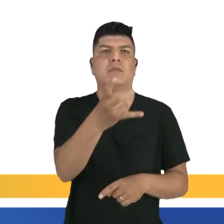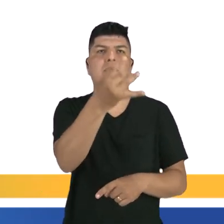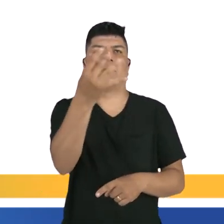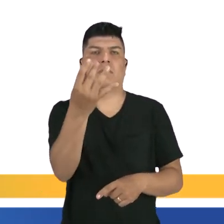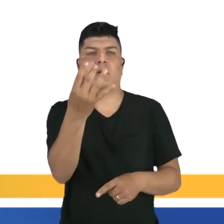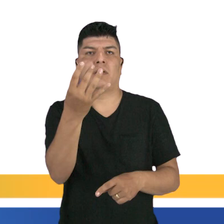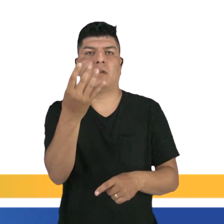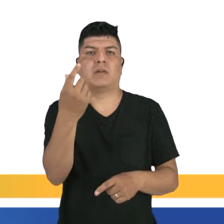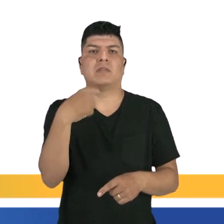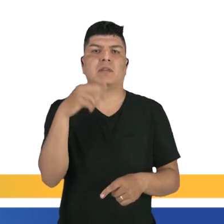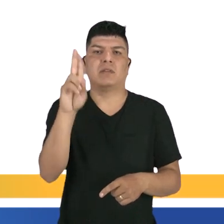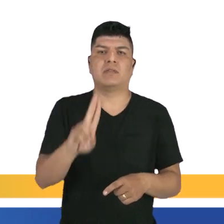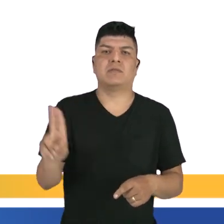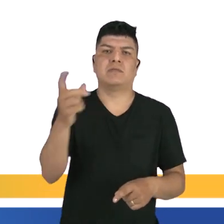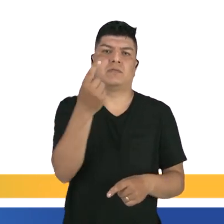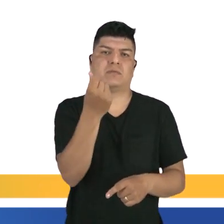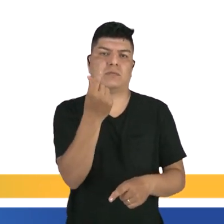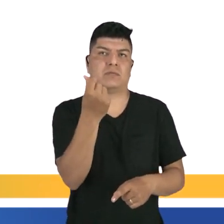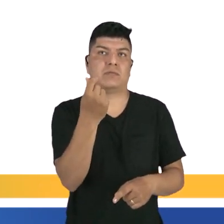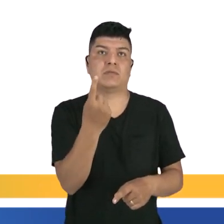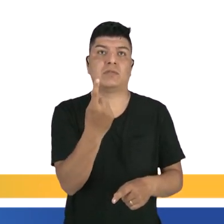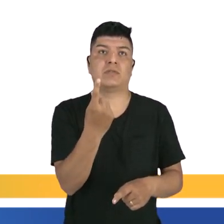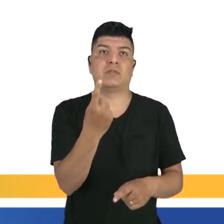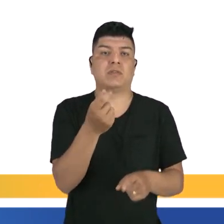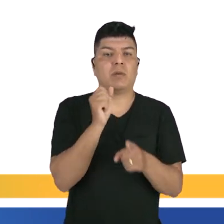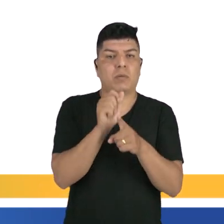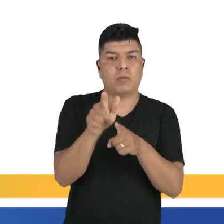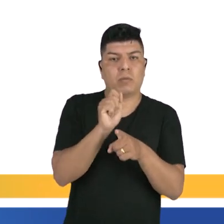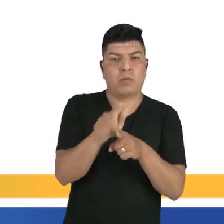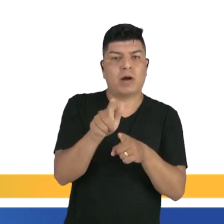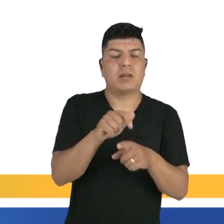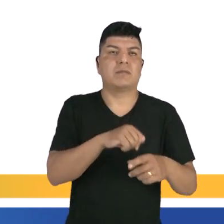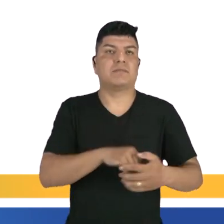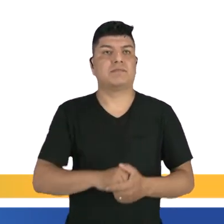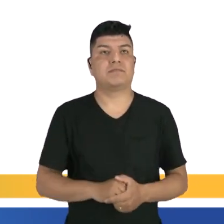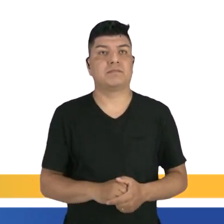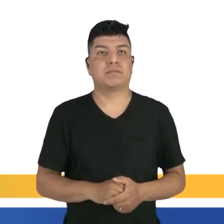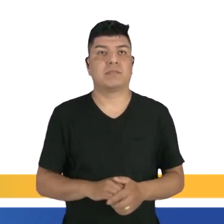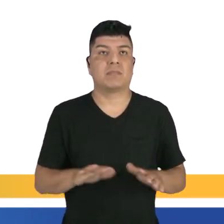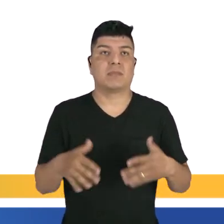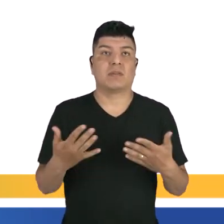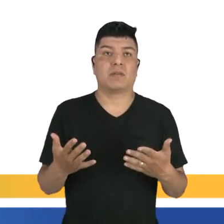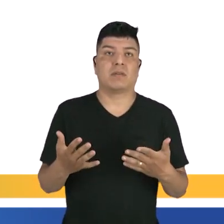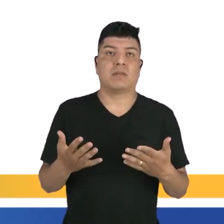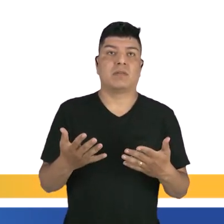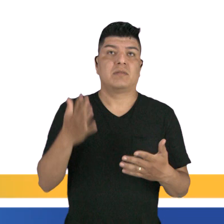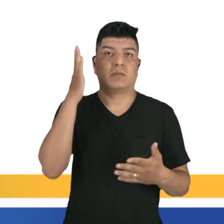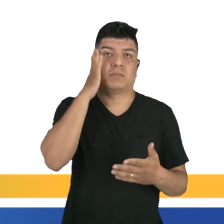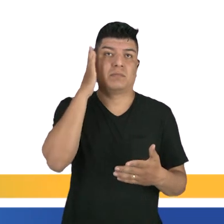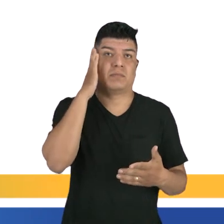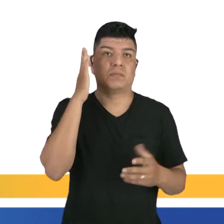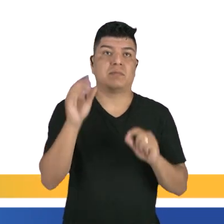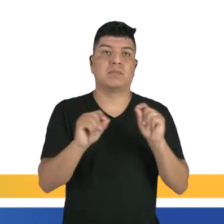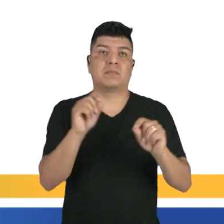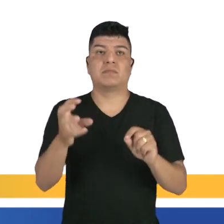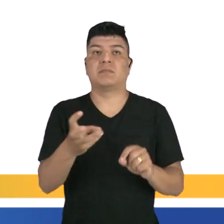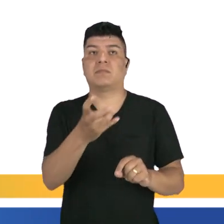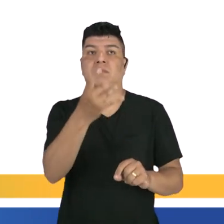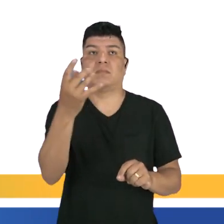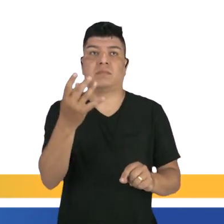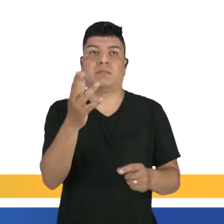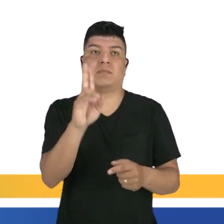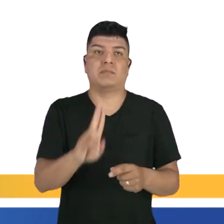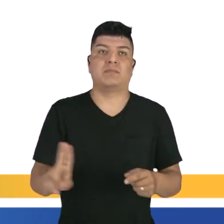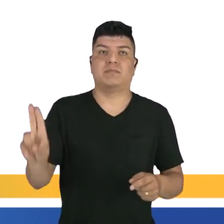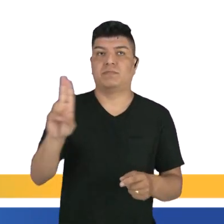determinar o valor gasto com aluguel, vamos multiplicar a fração 1/4 pelo valor do salário de Carlos, que no caso é 1.200. Então, eu tenho